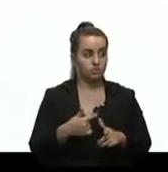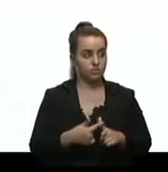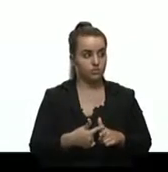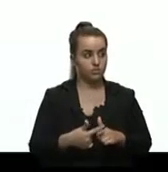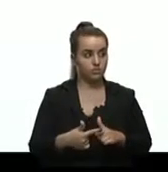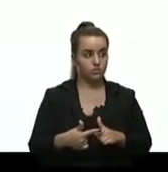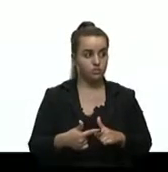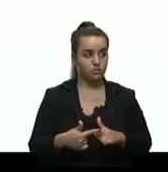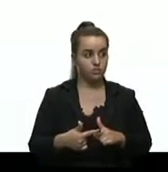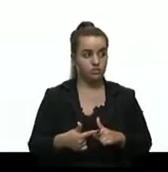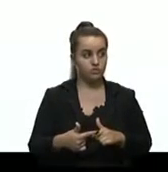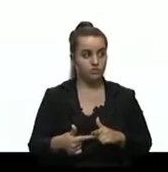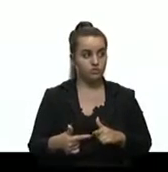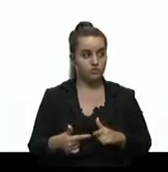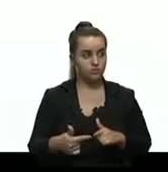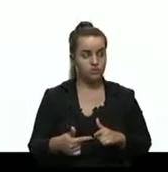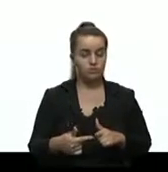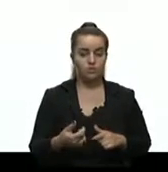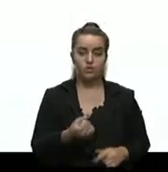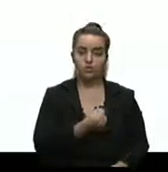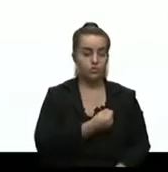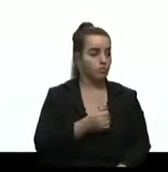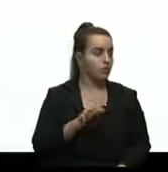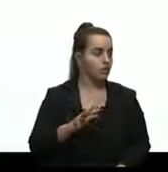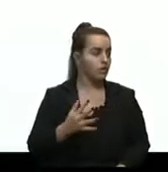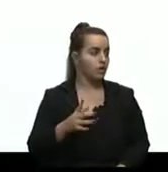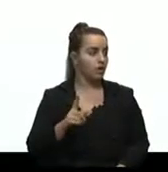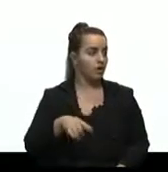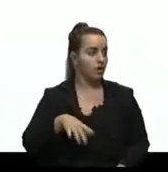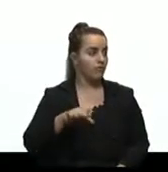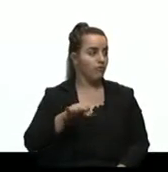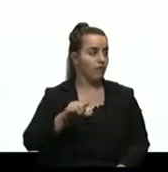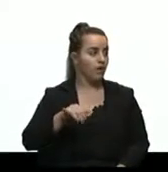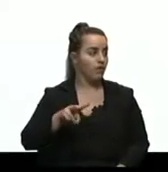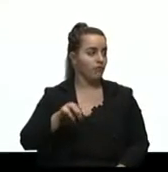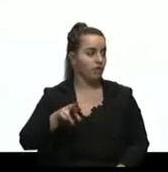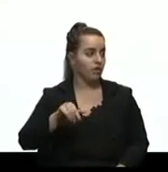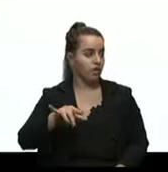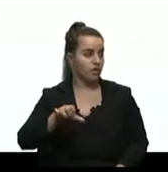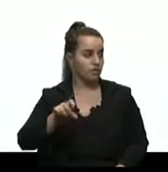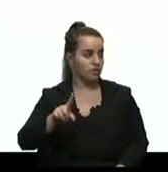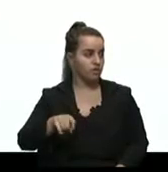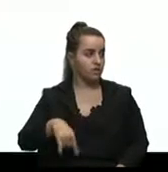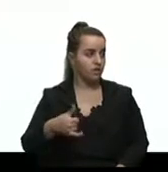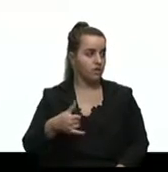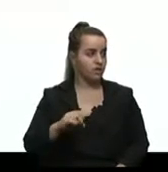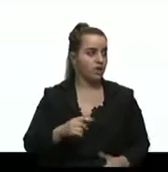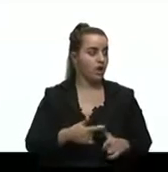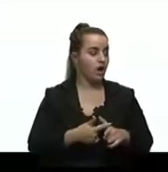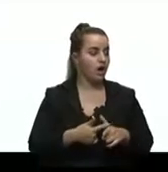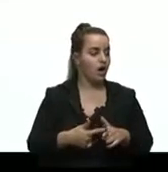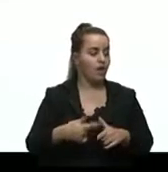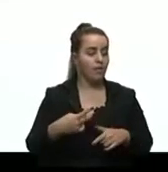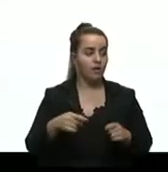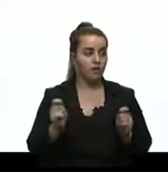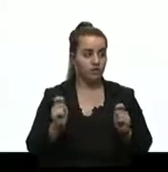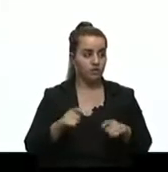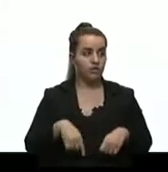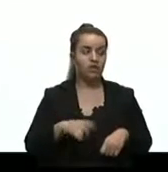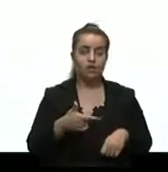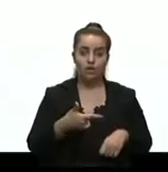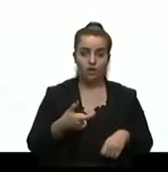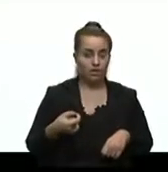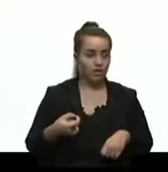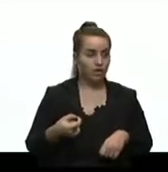entre o número de casos favoráveis, ou seja, 10, pelo número de casos possíveis,